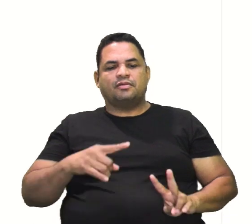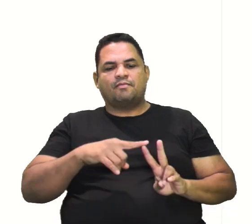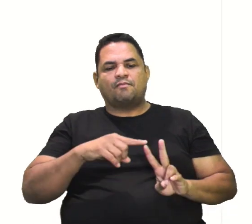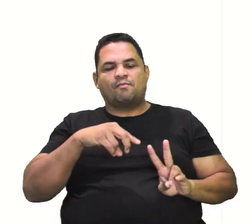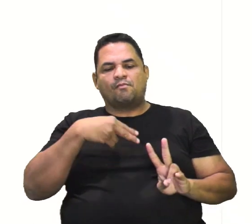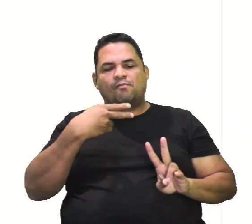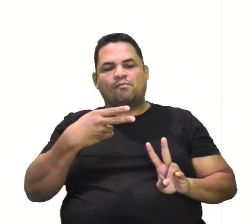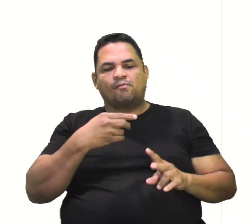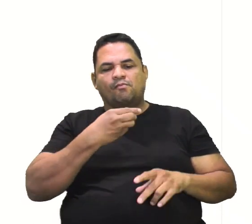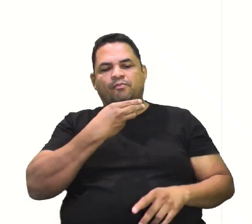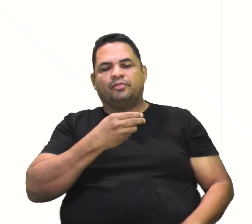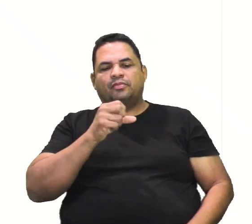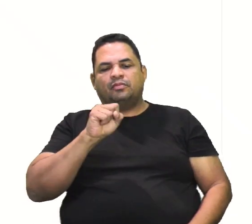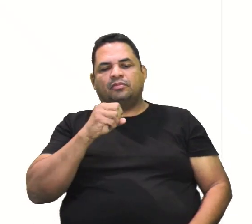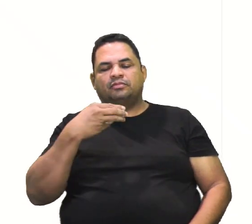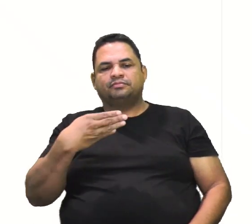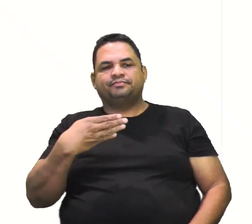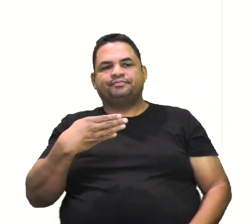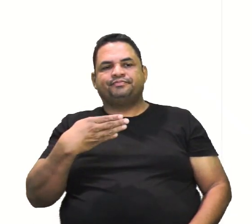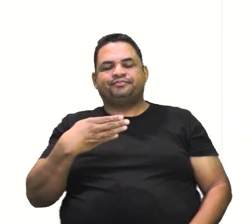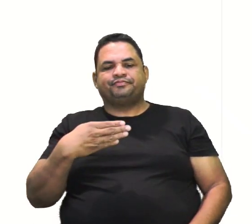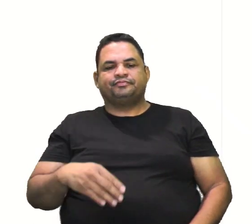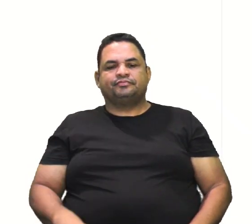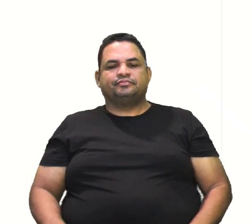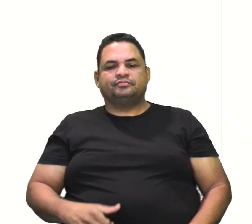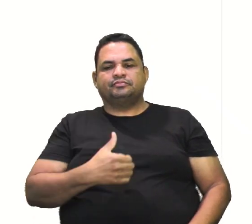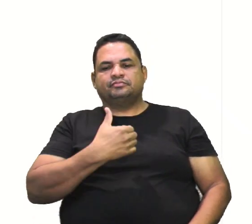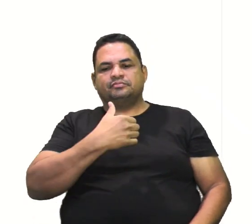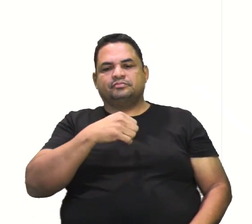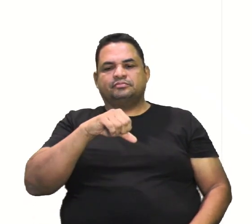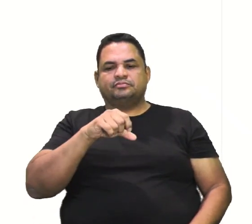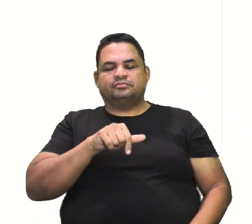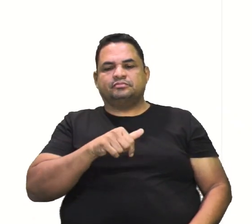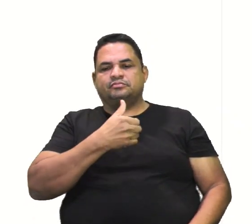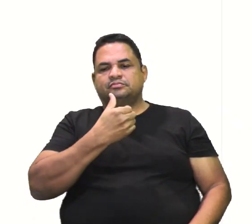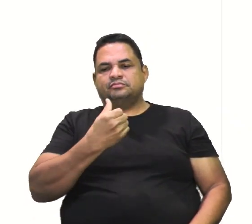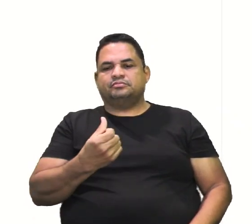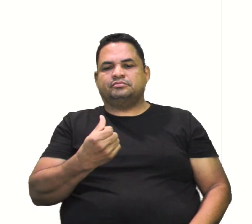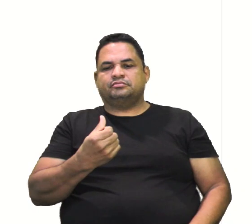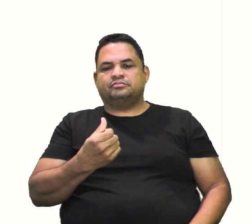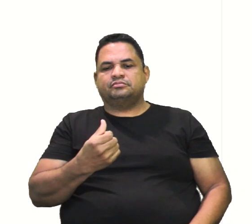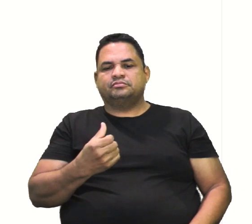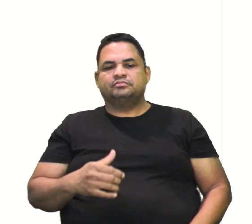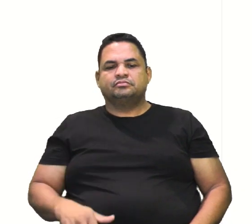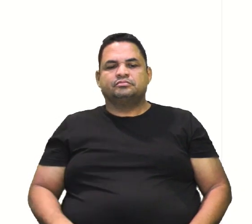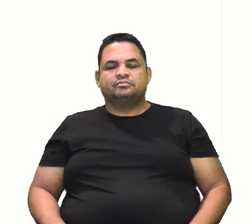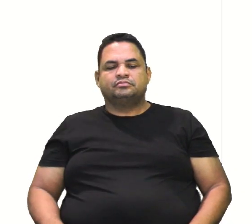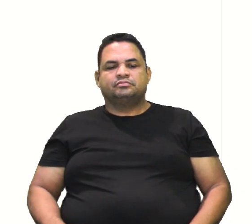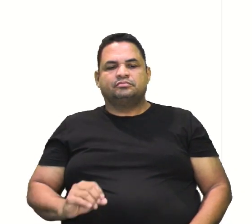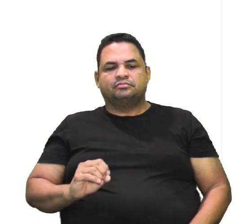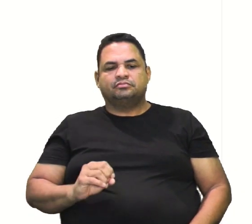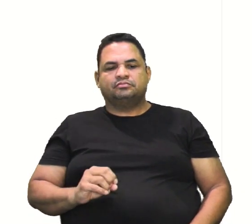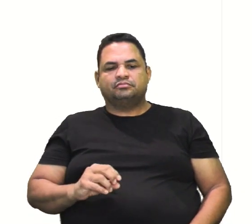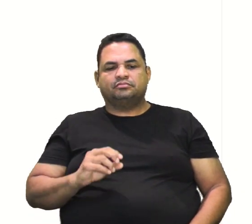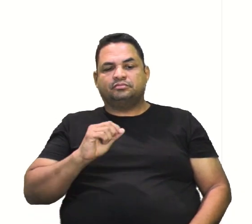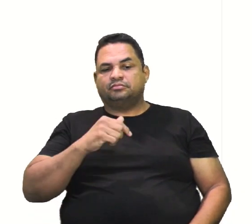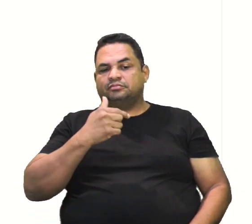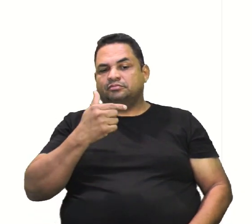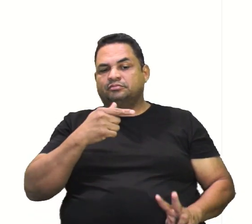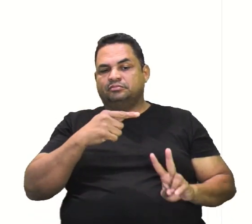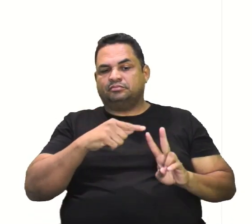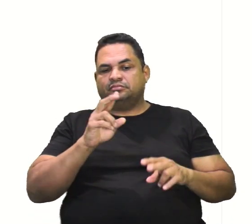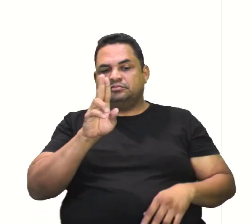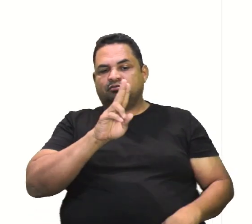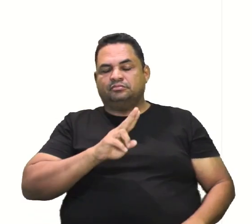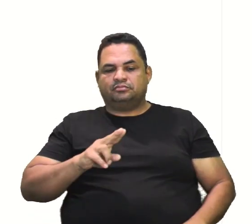raiz quadrada de 384... é 19,6. Para a gente tirar essa potência daqui, a